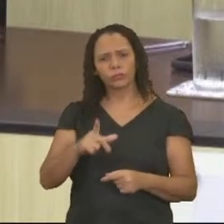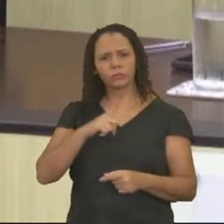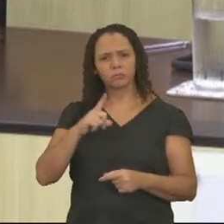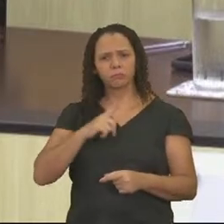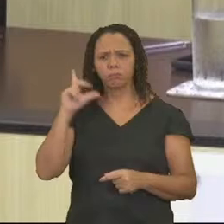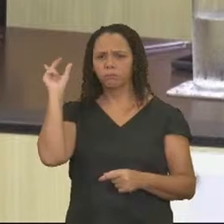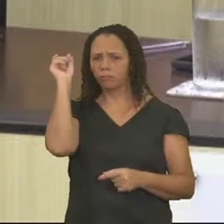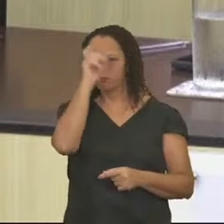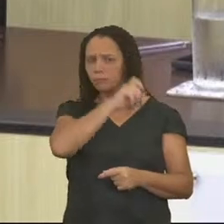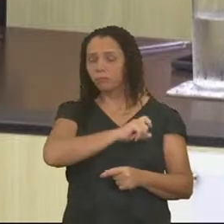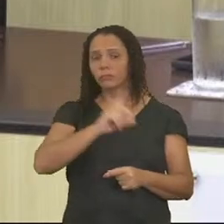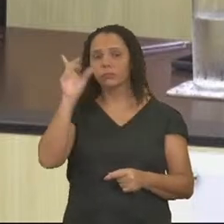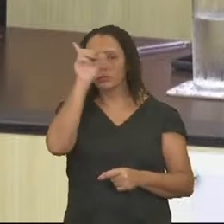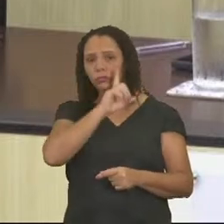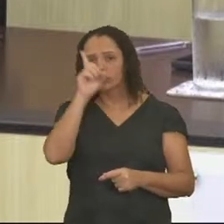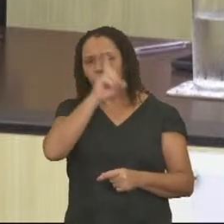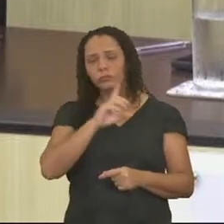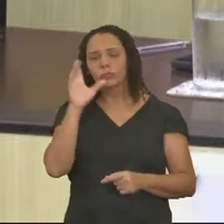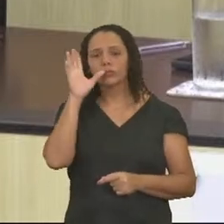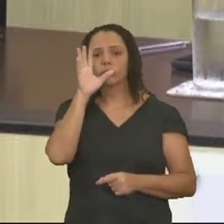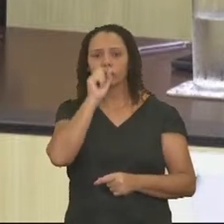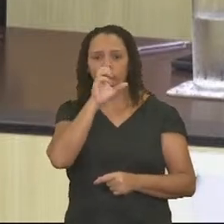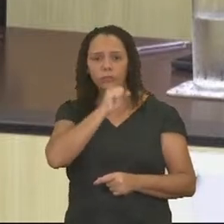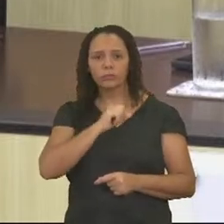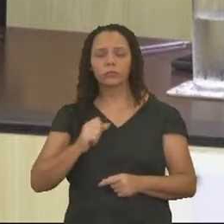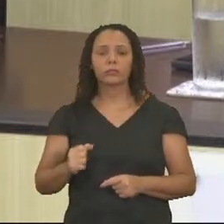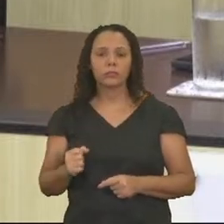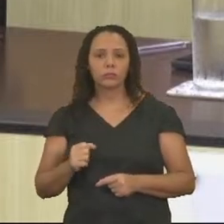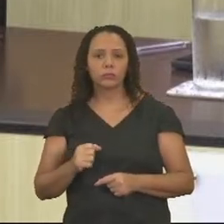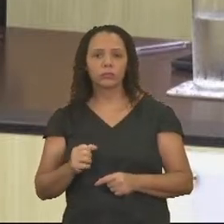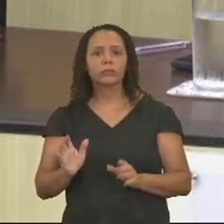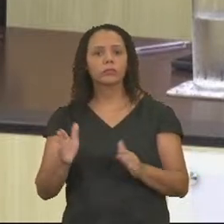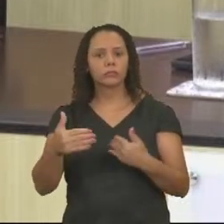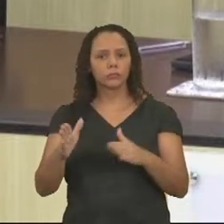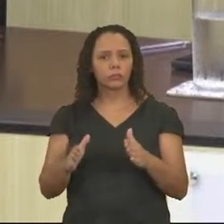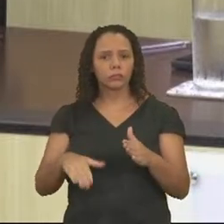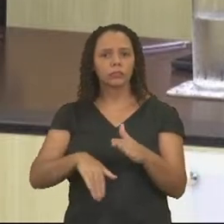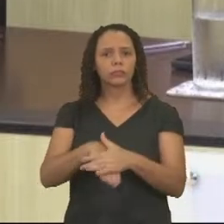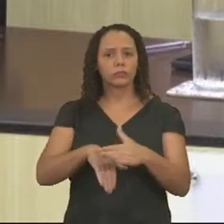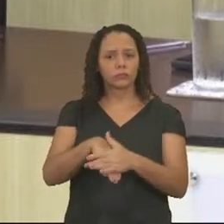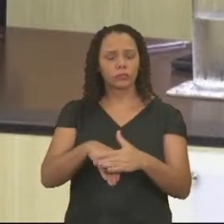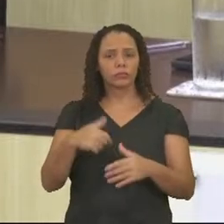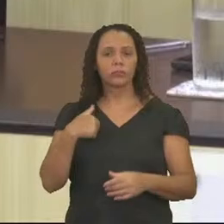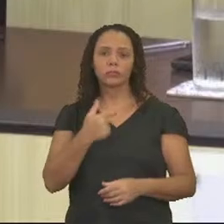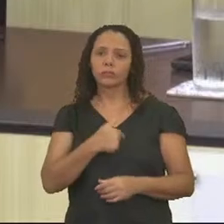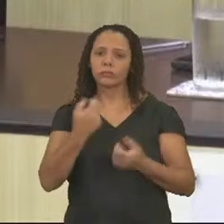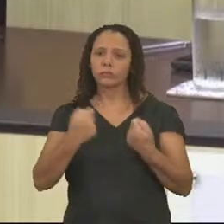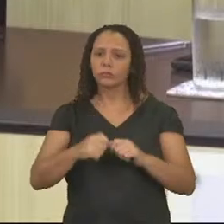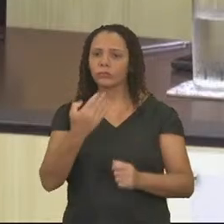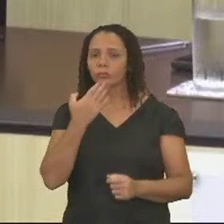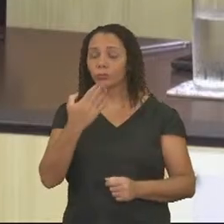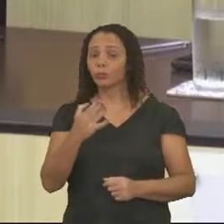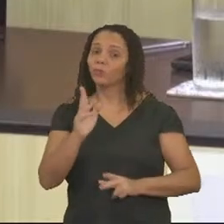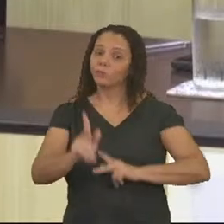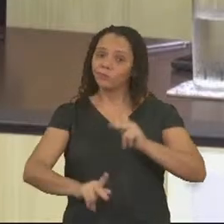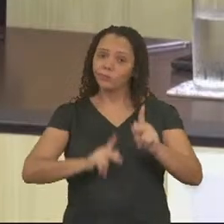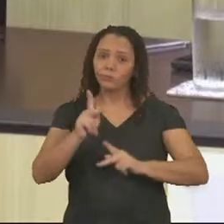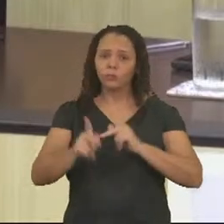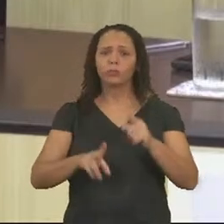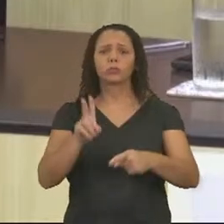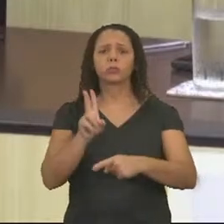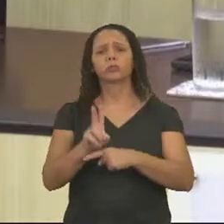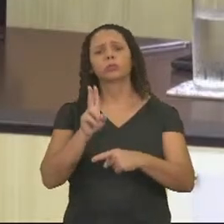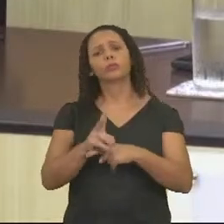no domingo, no sábado, na beira de campo. Mas o que temos que pedir é para a comunidade